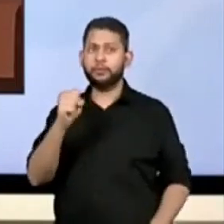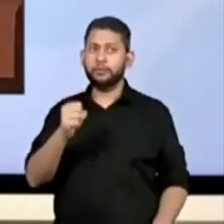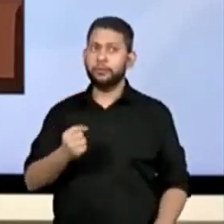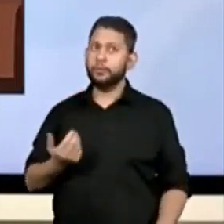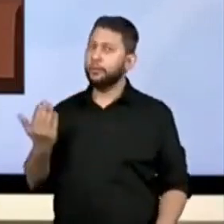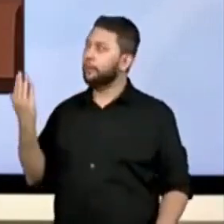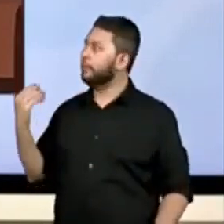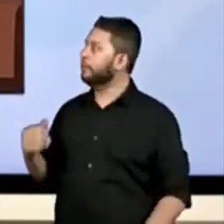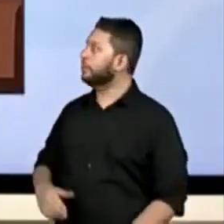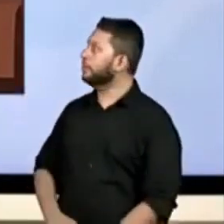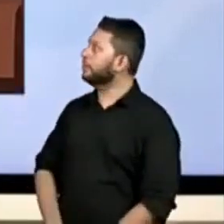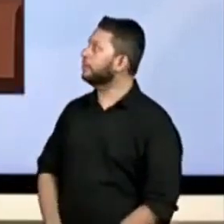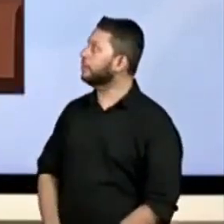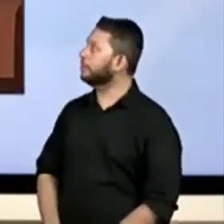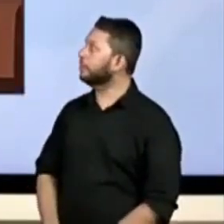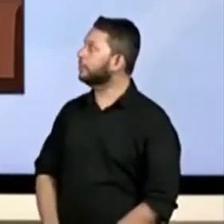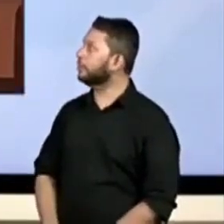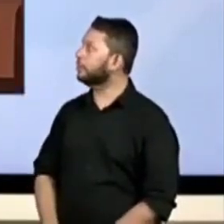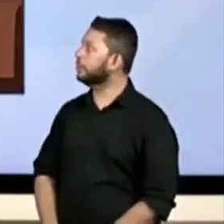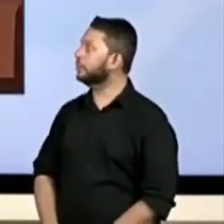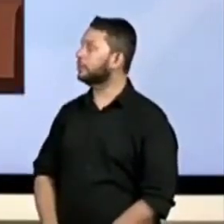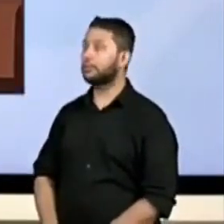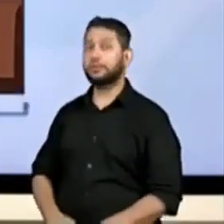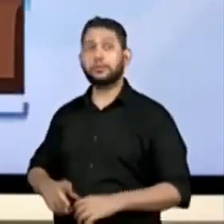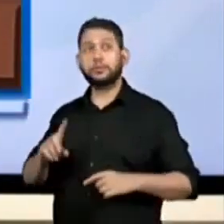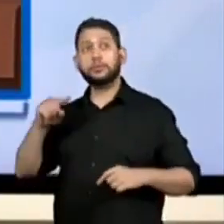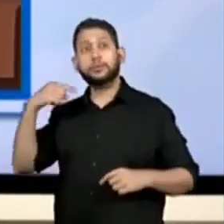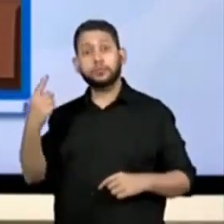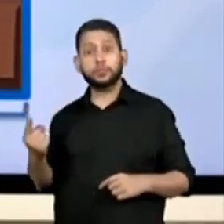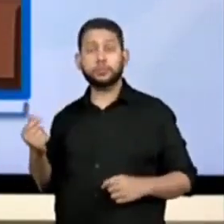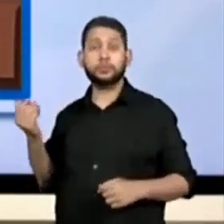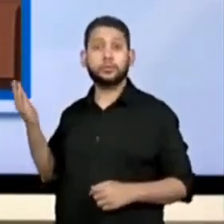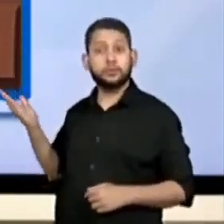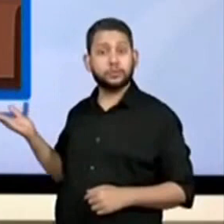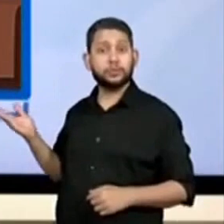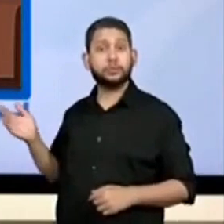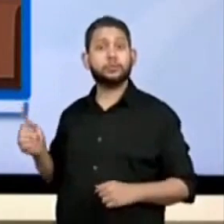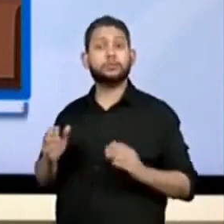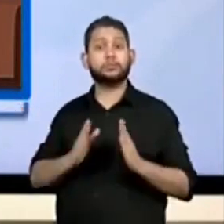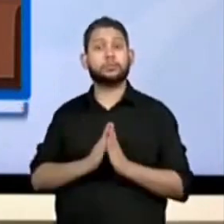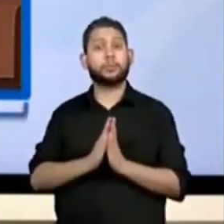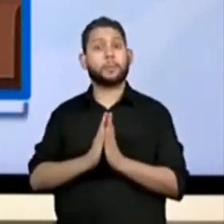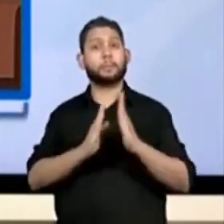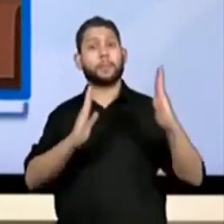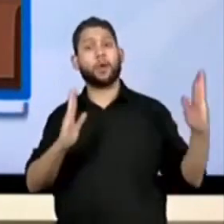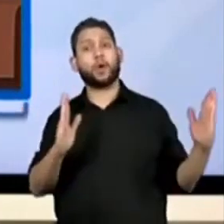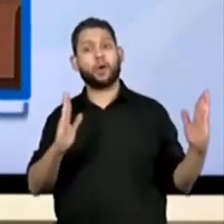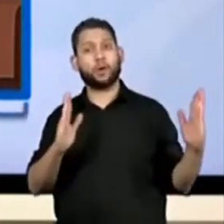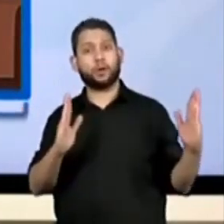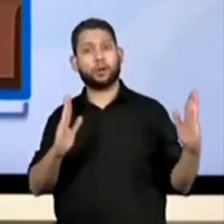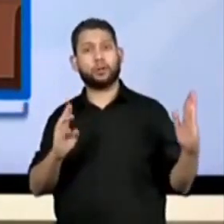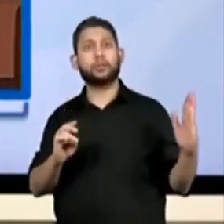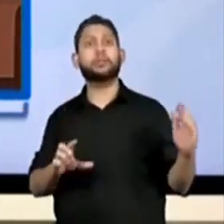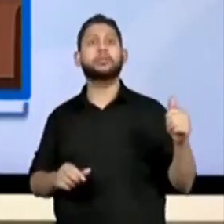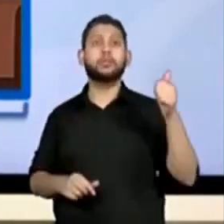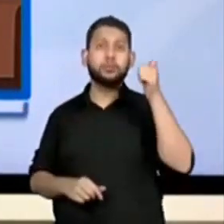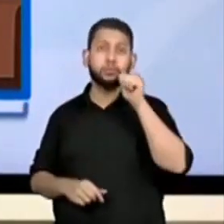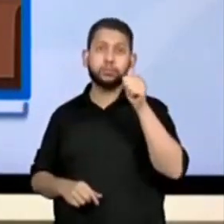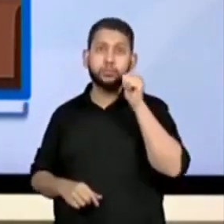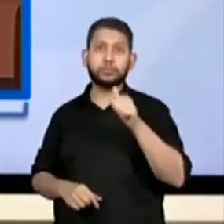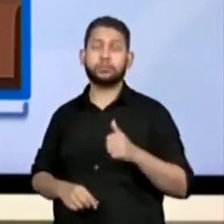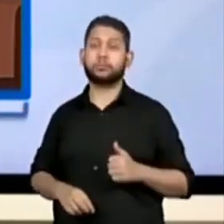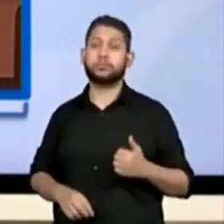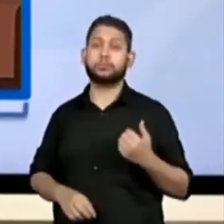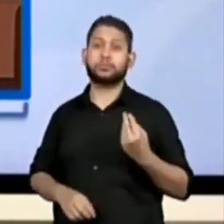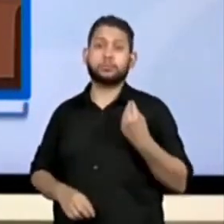Tá certo bom e depois a gente tem e nada andrelina